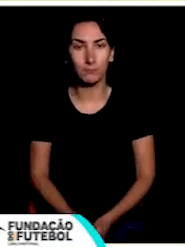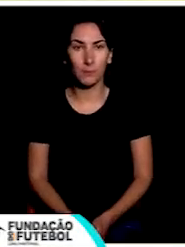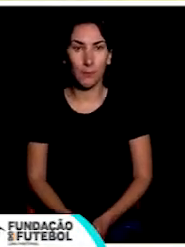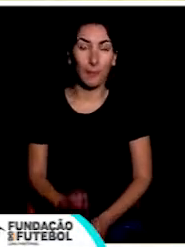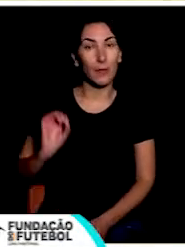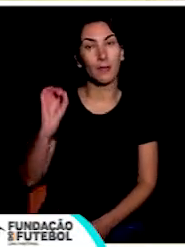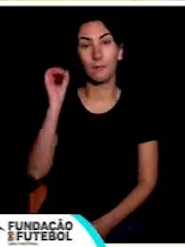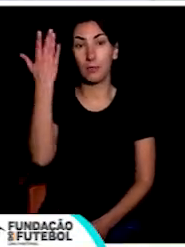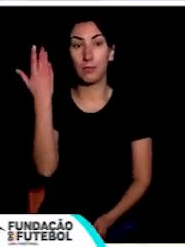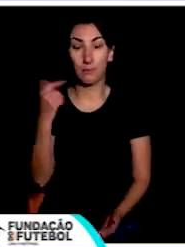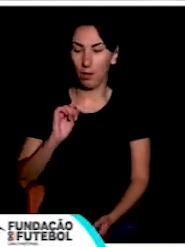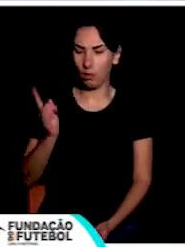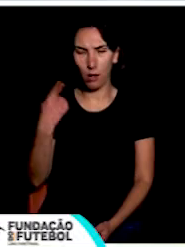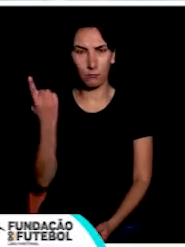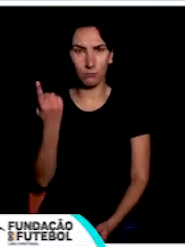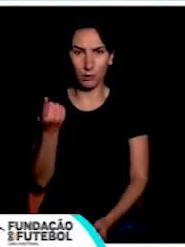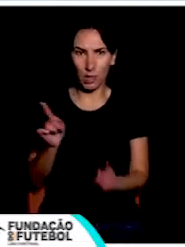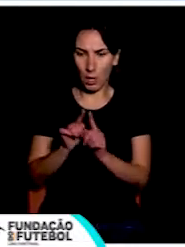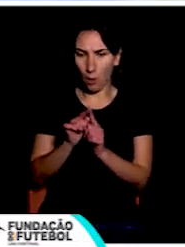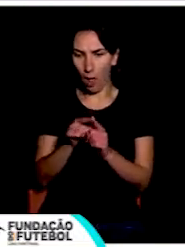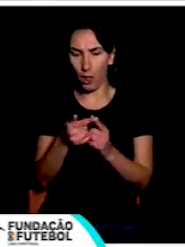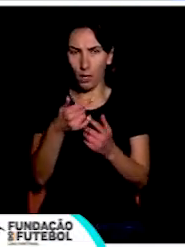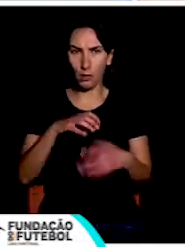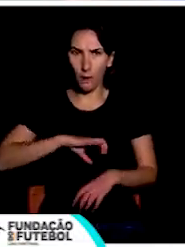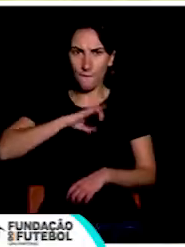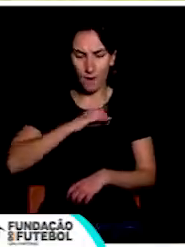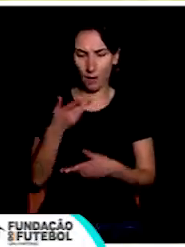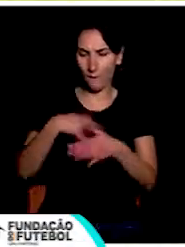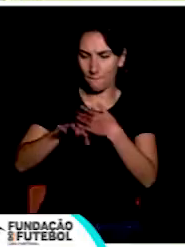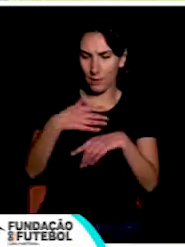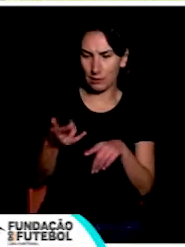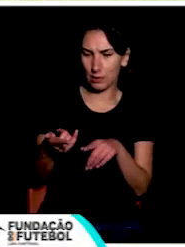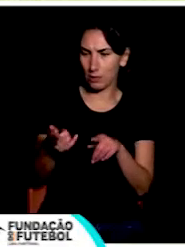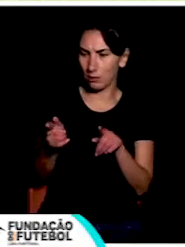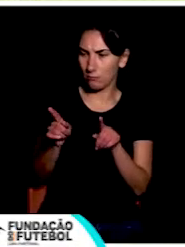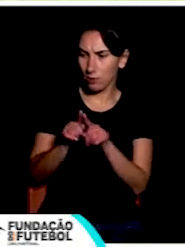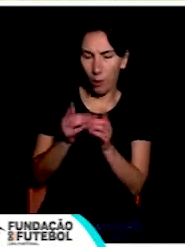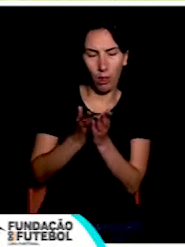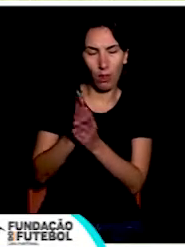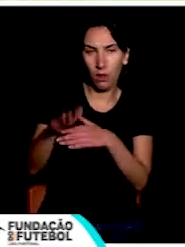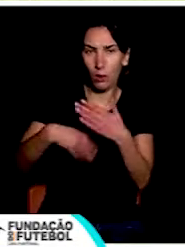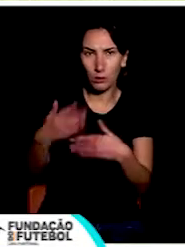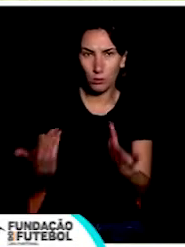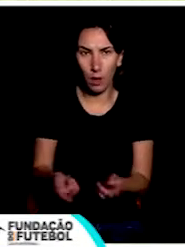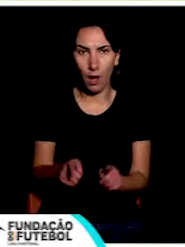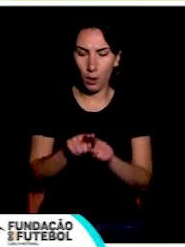seguimento. Principalmente sermos nós próprios e fazer aquilo que temos vindo a fazer, uma equipa muito competitiva,